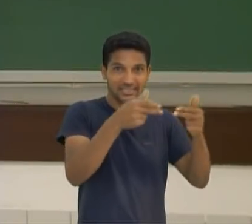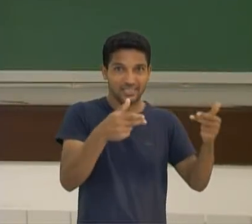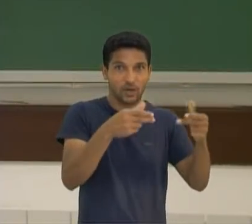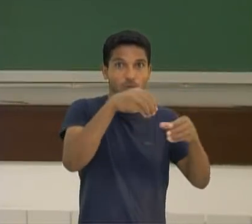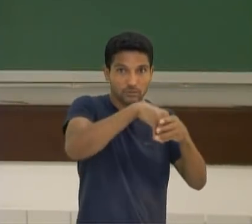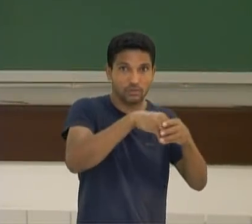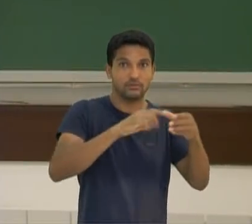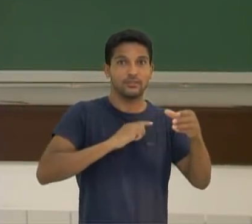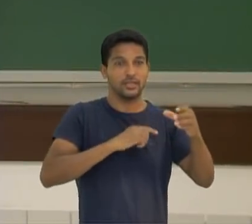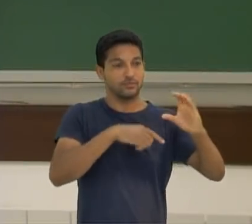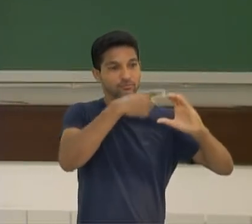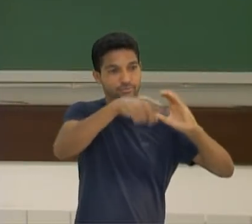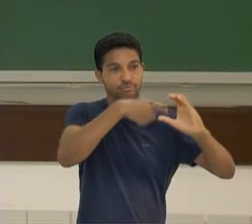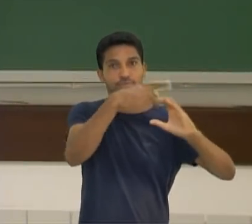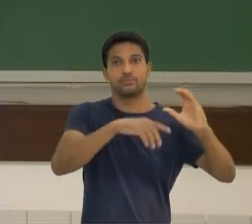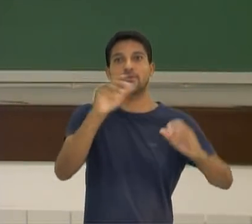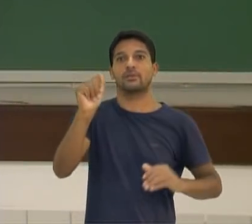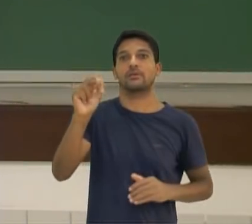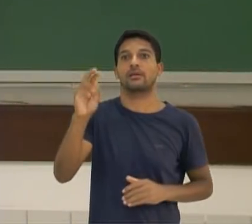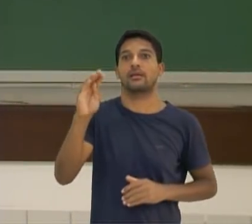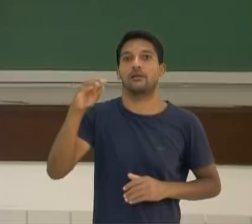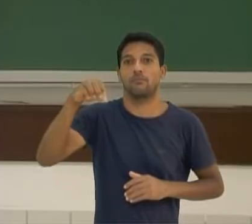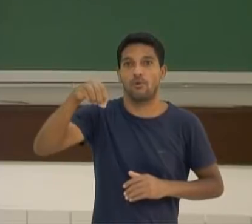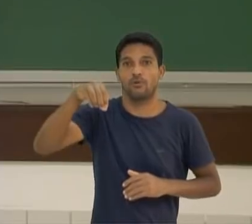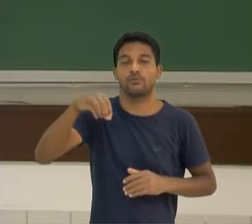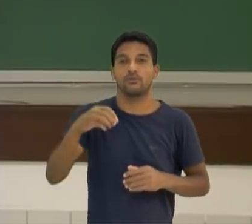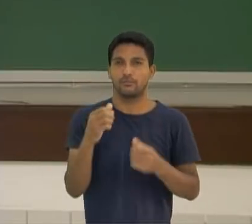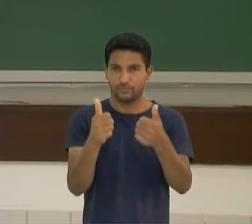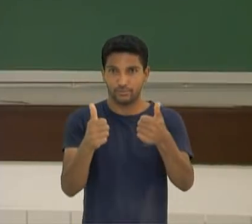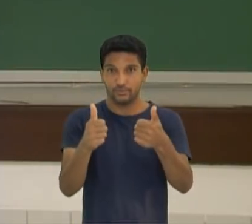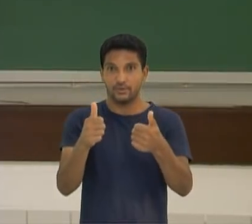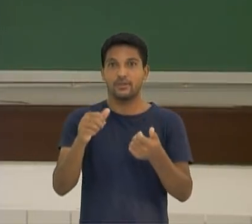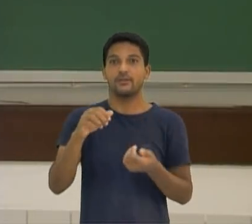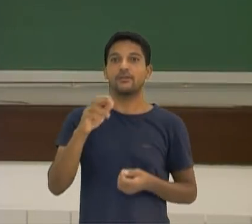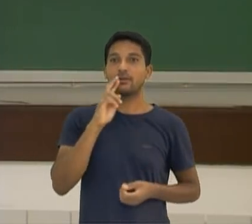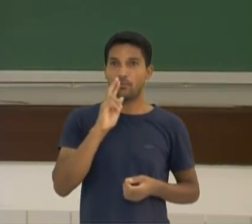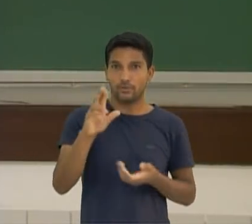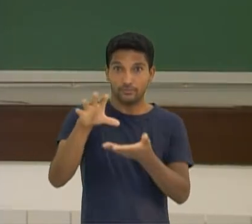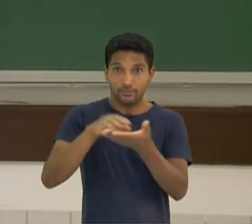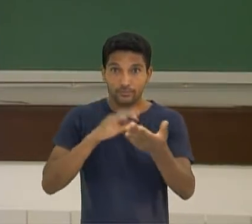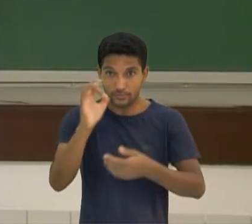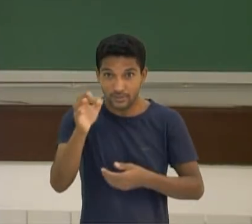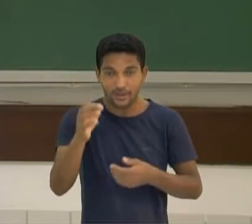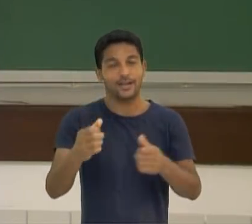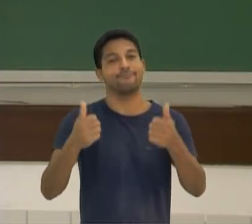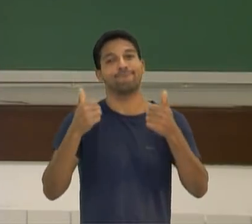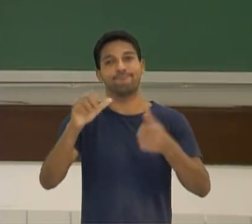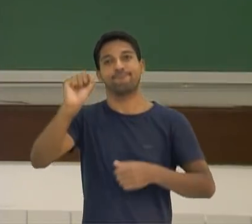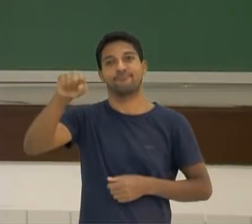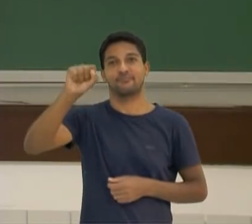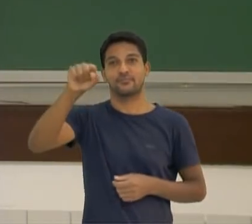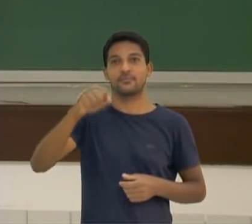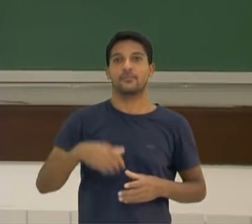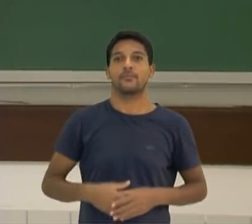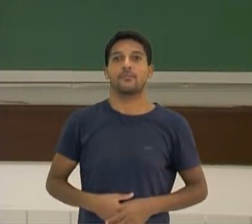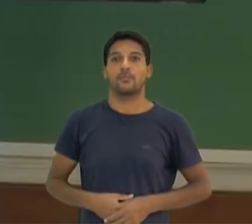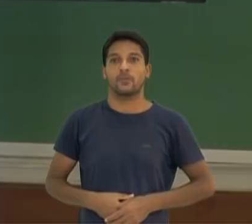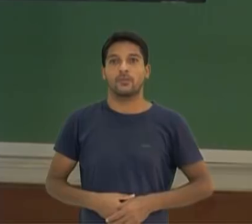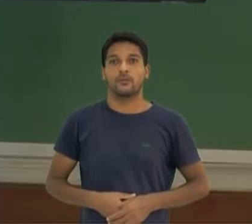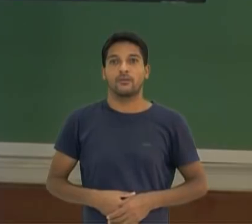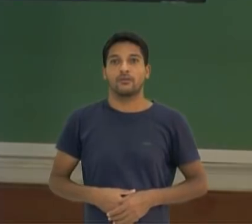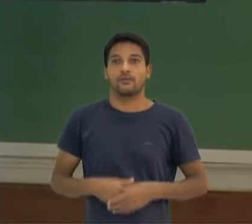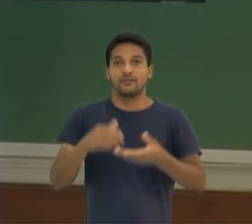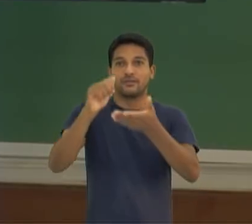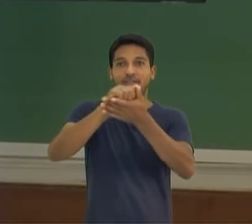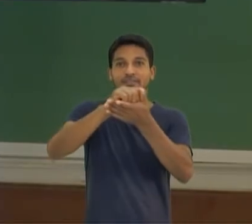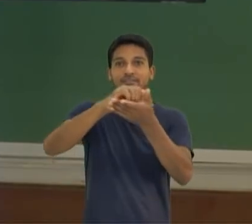carbono. Acertou aí? Eu tenho certeza que sim. Showzaço para vocês, galera! Bora pro próximo exercício, então?